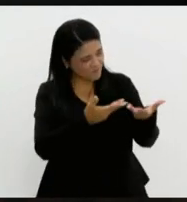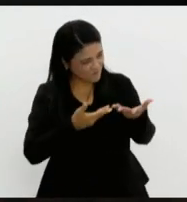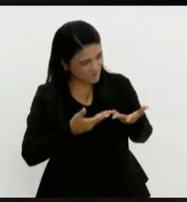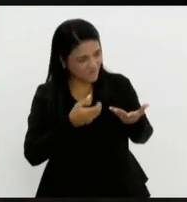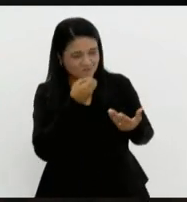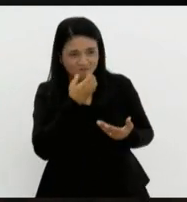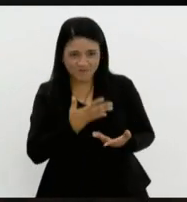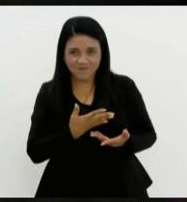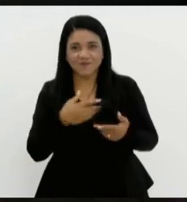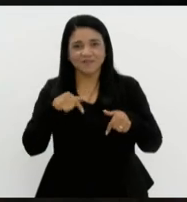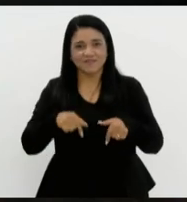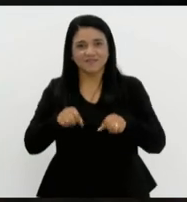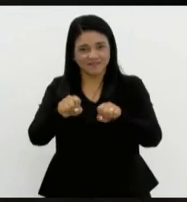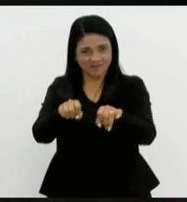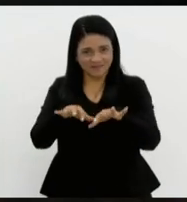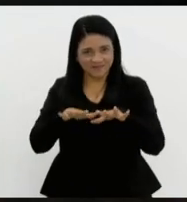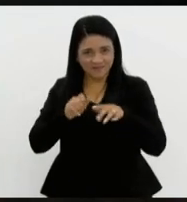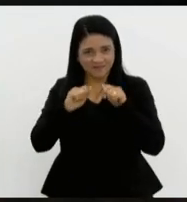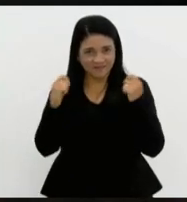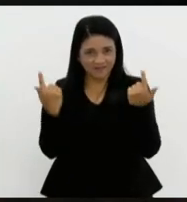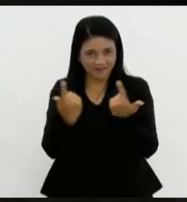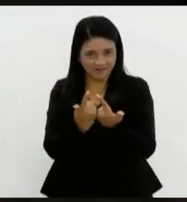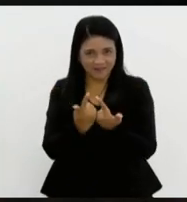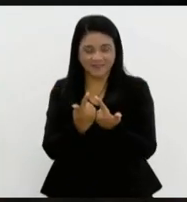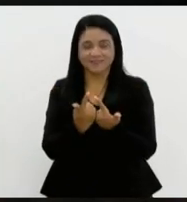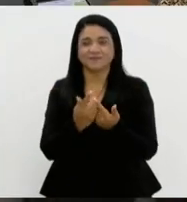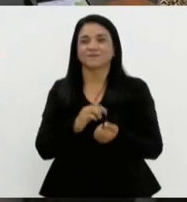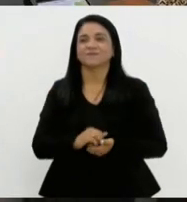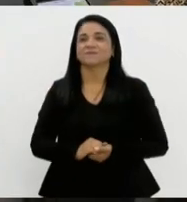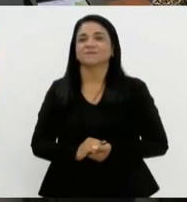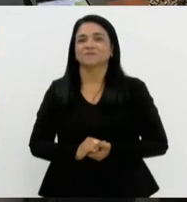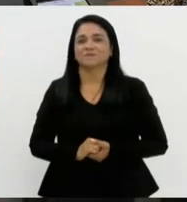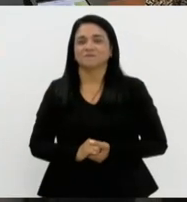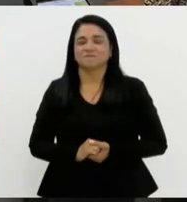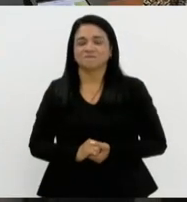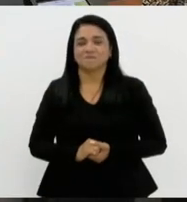a essa casa. Sempre será muito bem-vindo aqui.